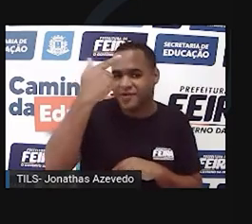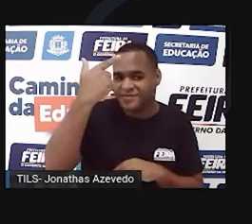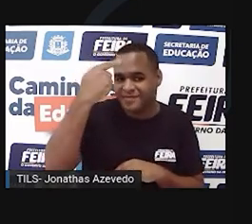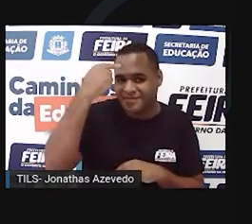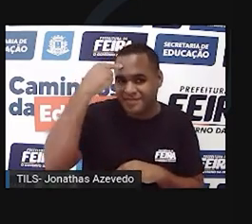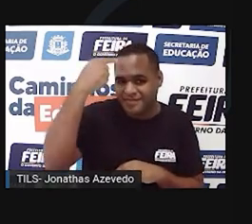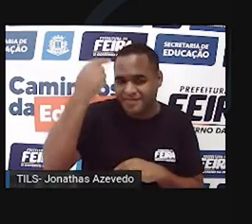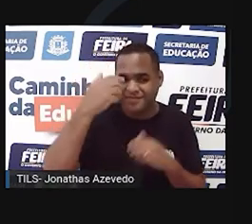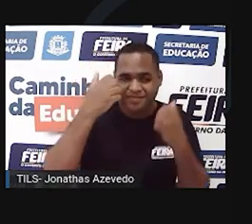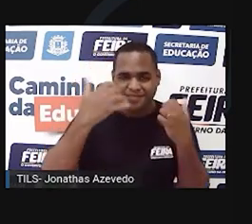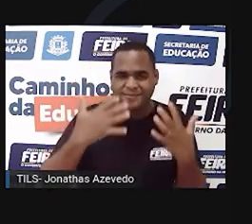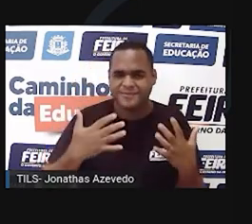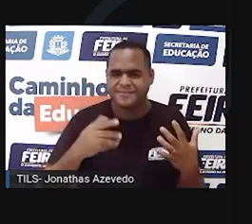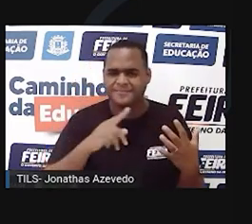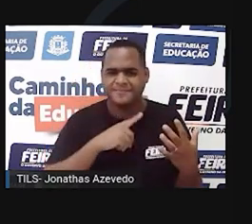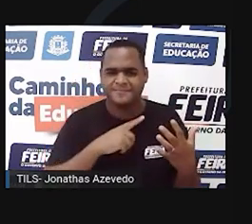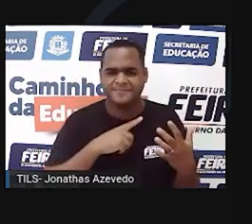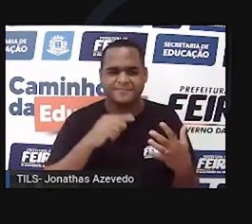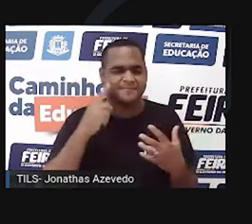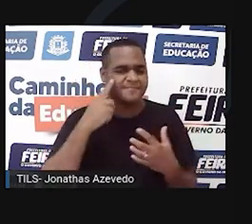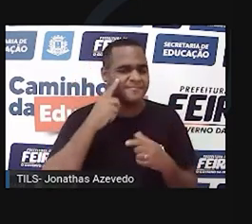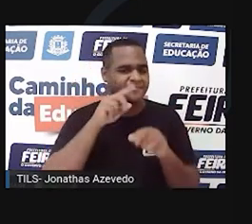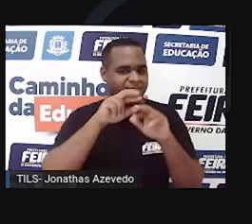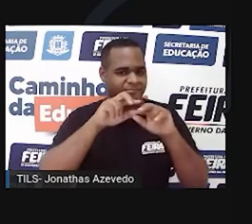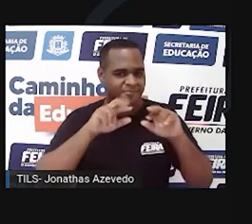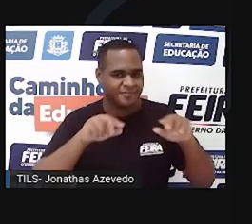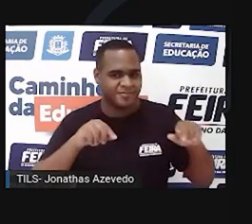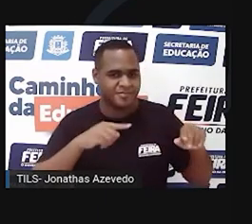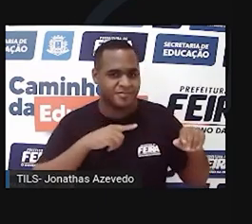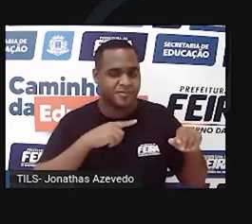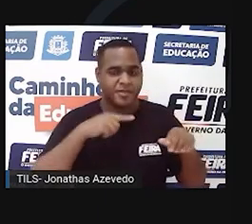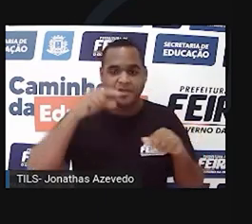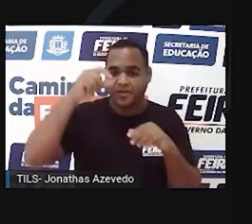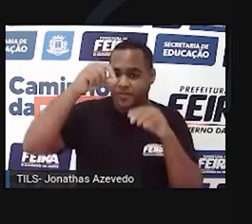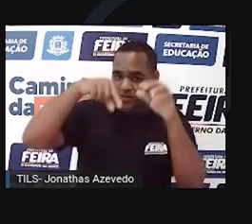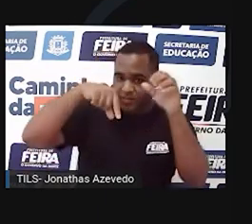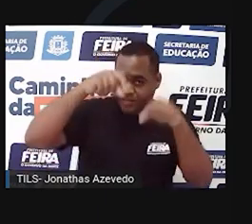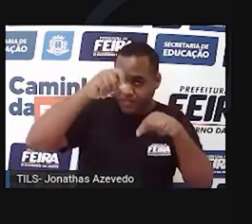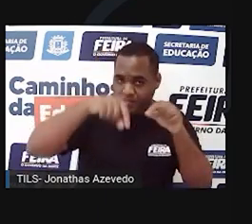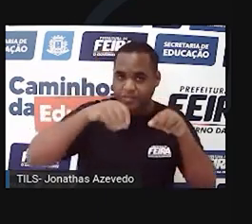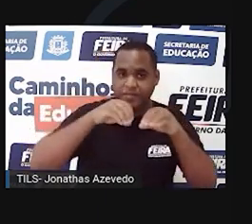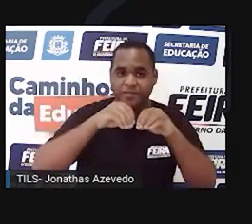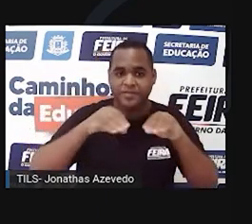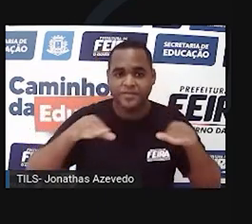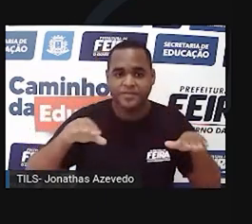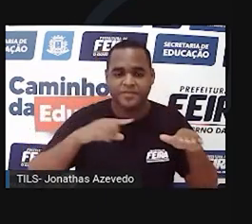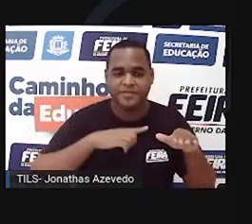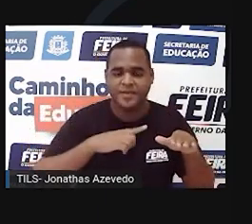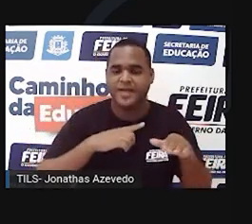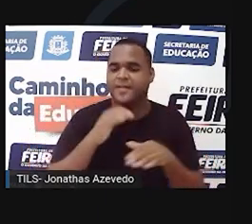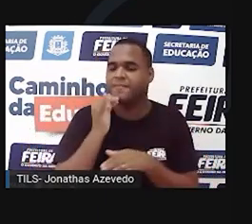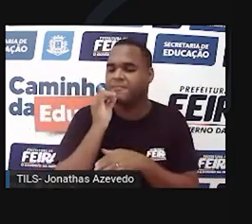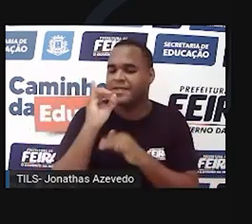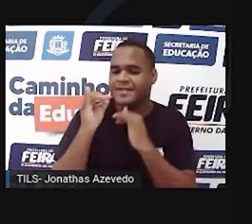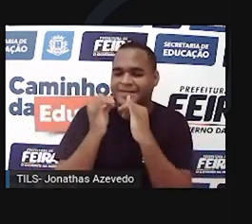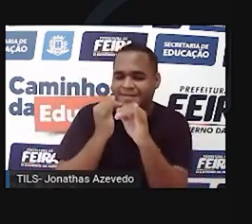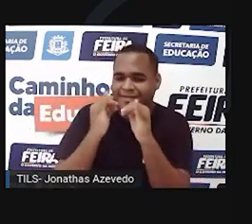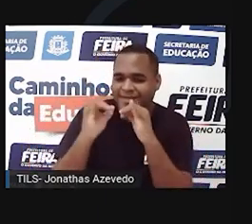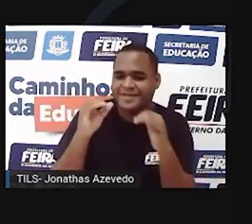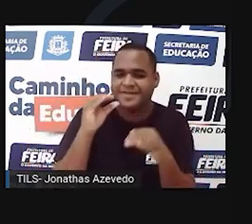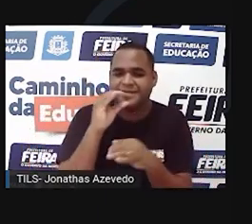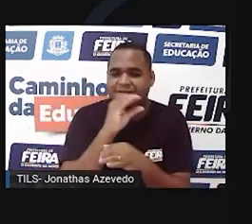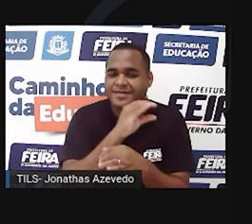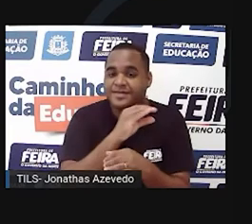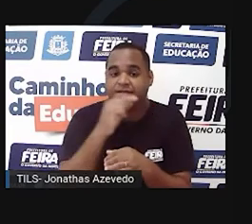dia bastante ensolarado. E o Sol está liberando muita energia. E